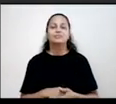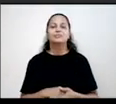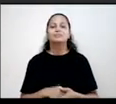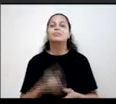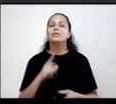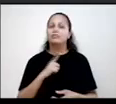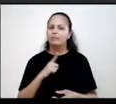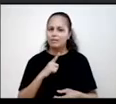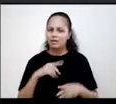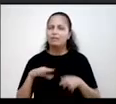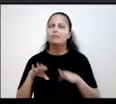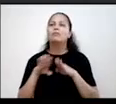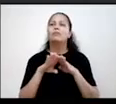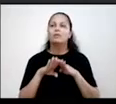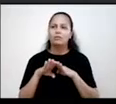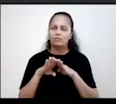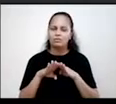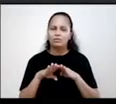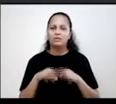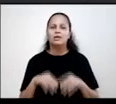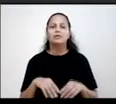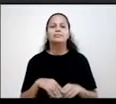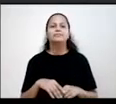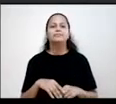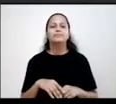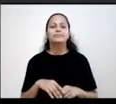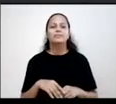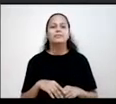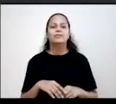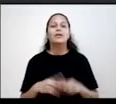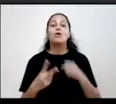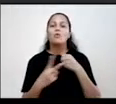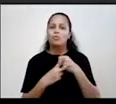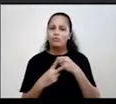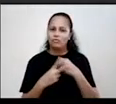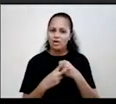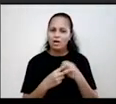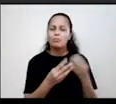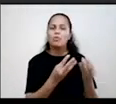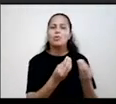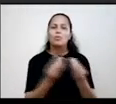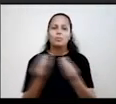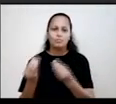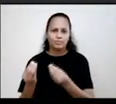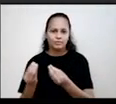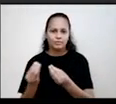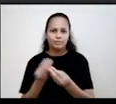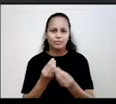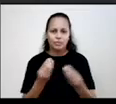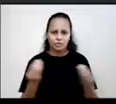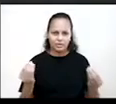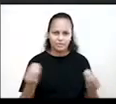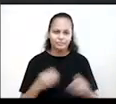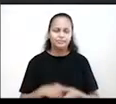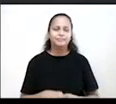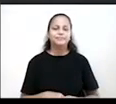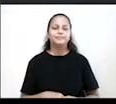Então eu tenho que concordar. Se eu coloquei os meninos, o meu verbo eles tem que ir para o plural também. Saíram,